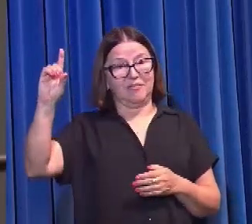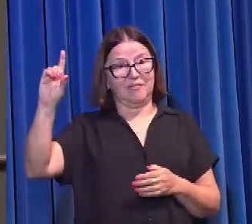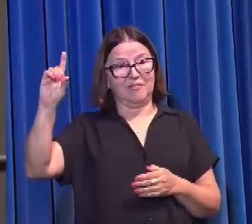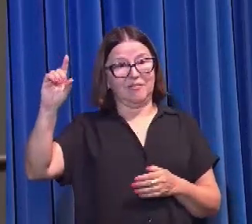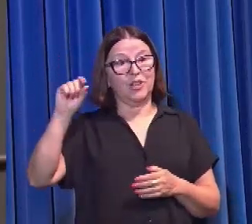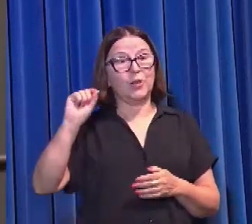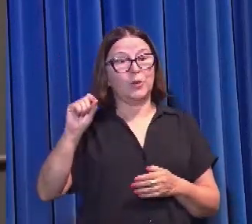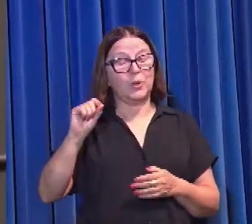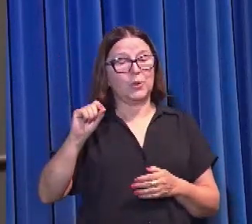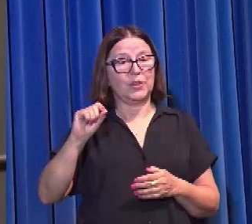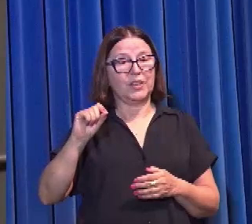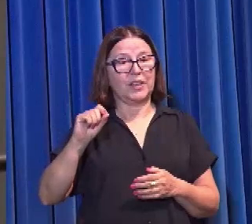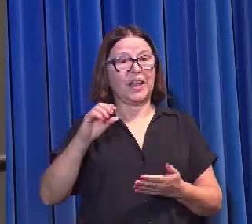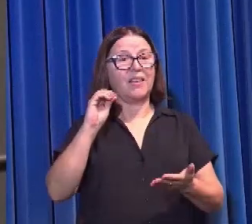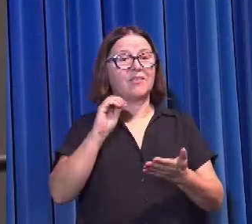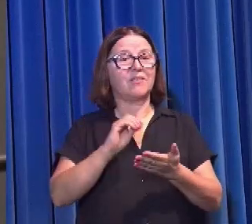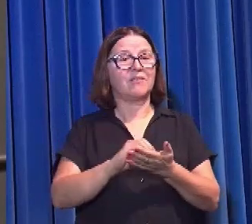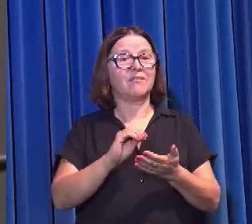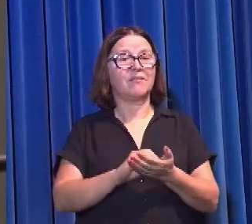irmãos.